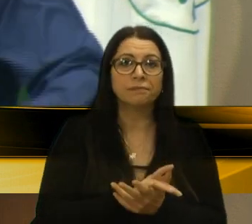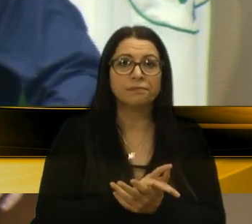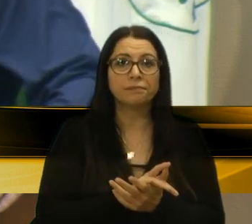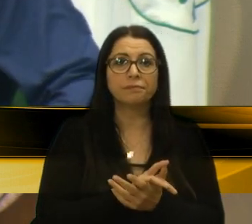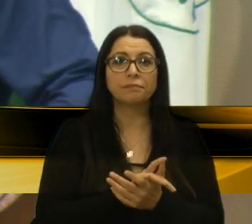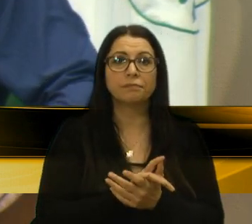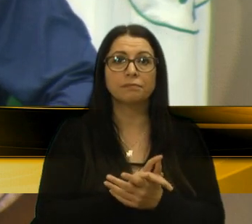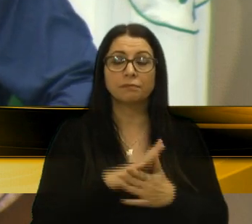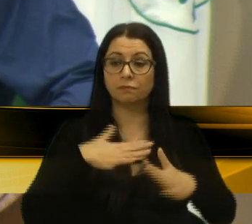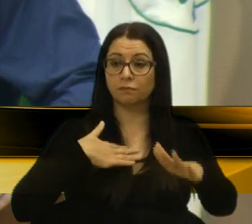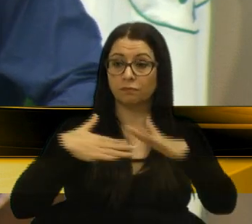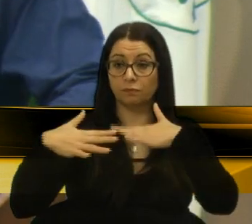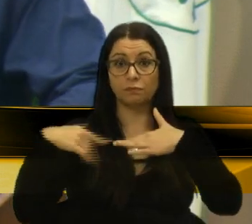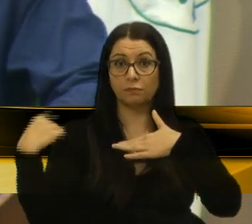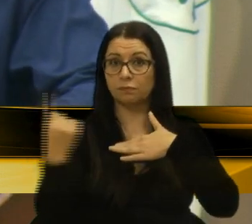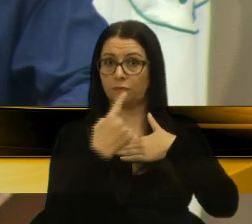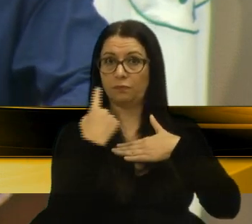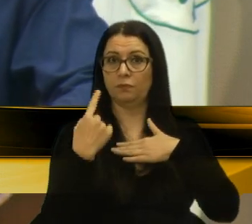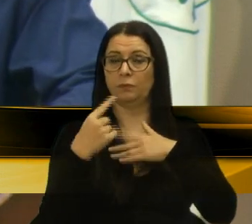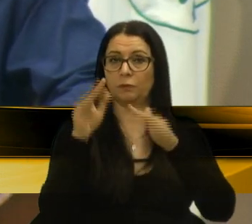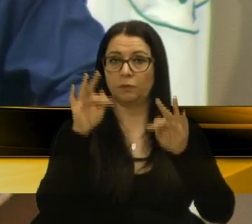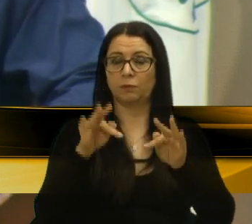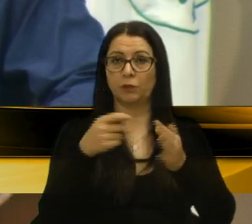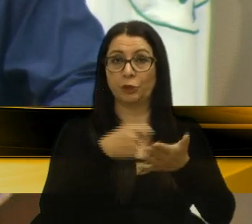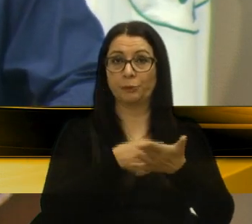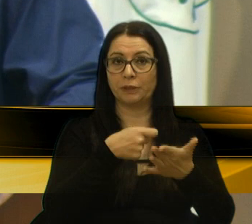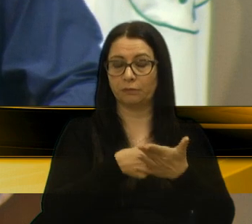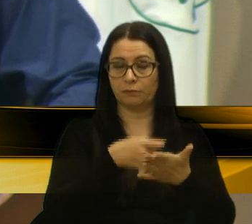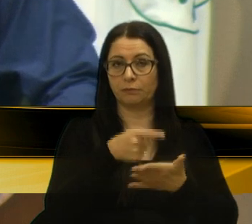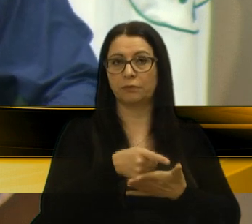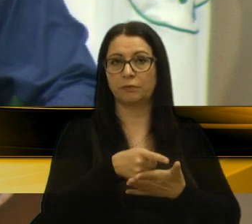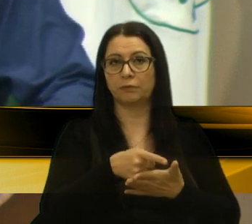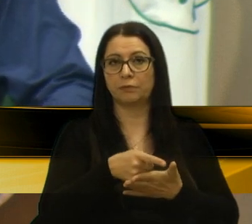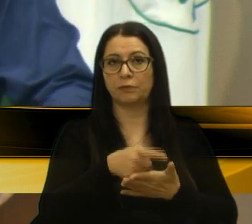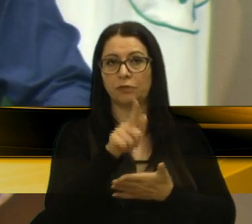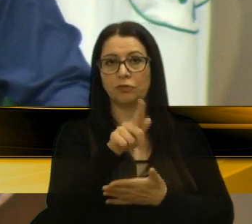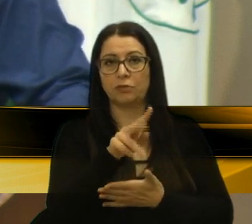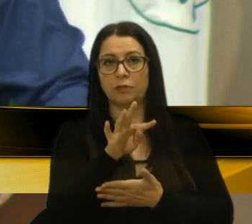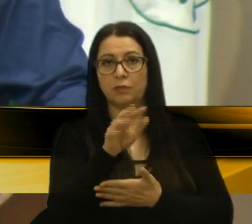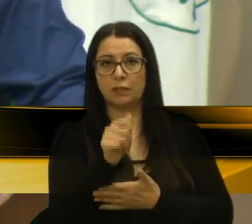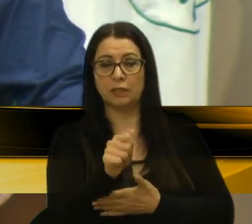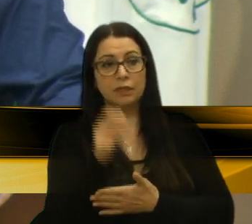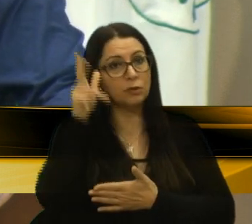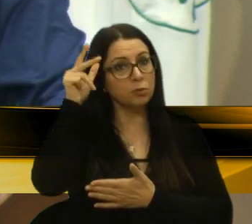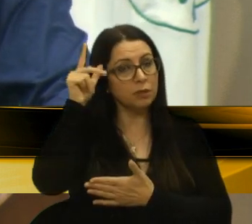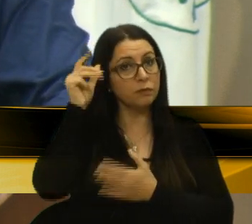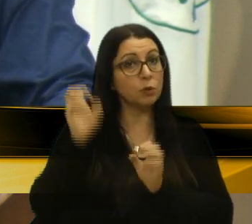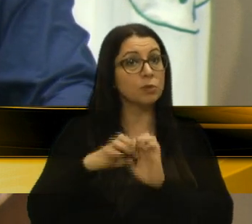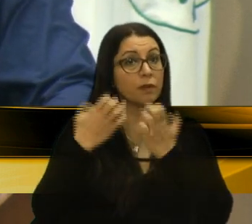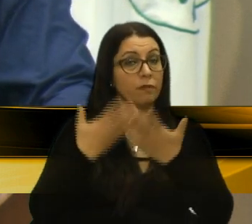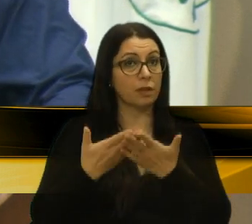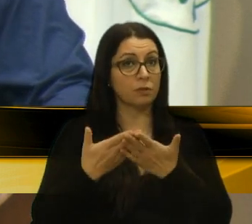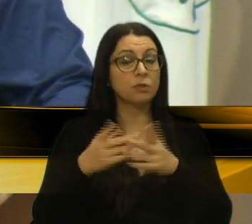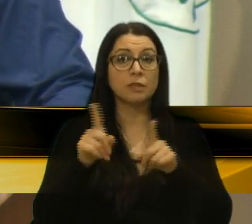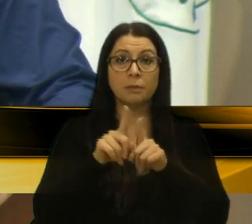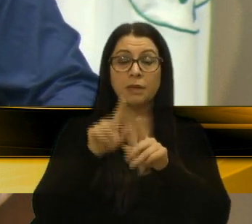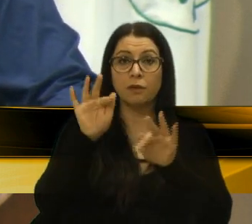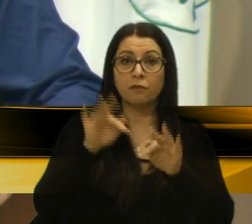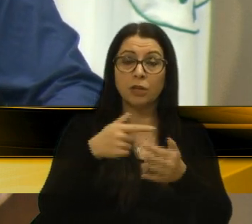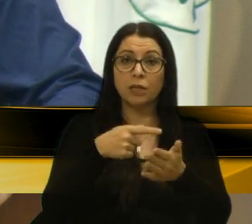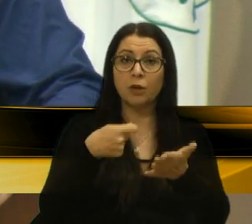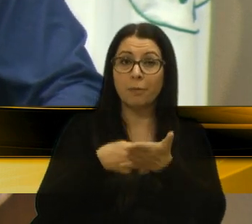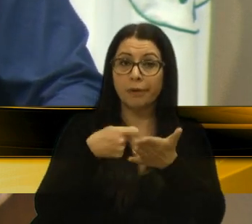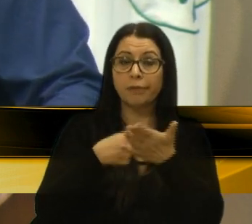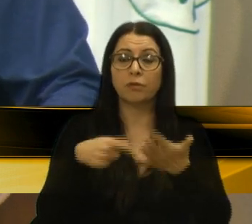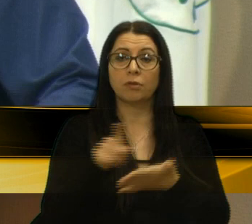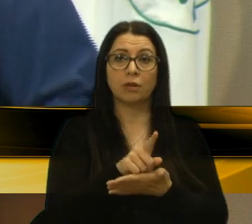grande mobilização para o fim da obrigatoriedade da GTA equina em eventos e também o fim da